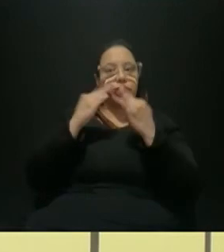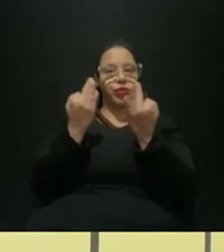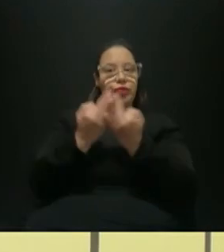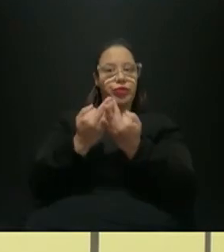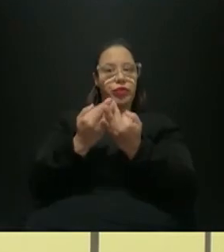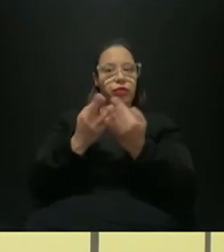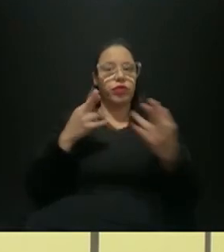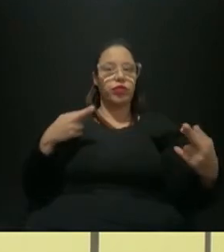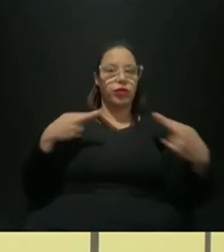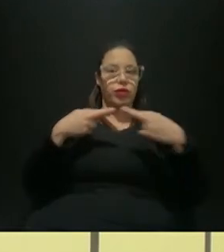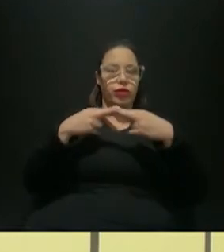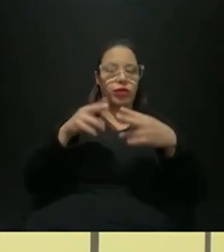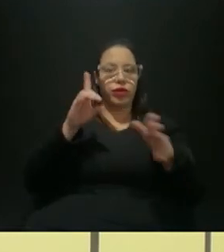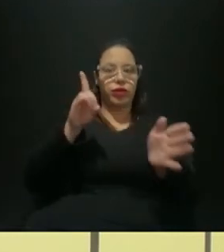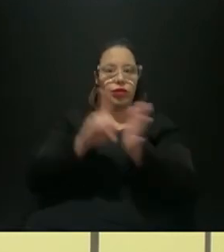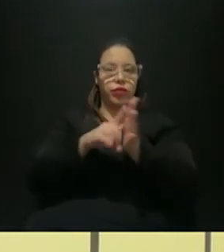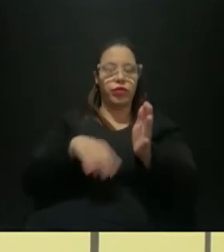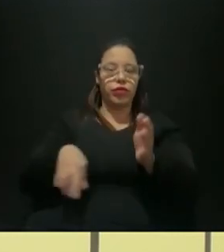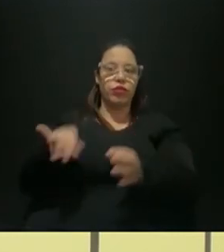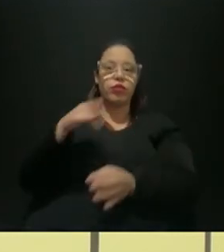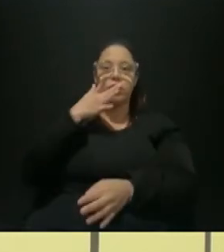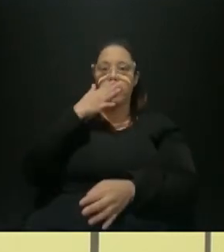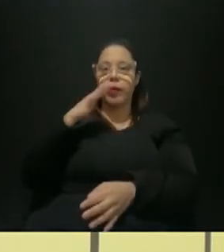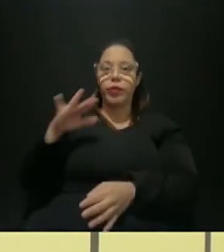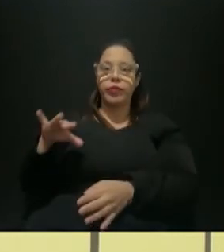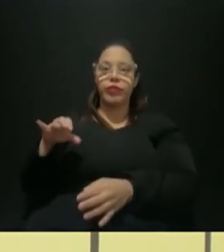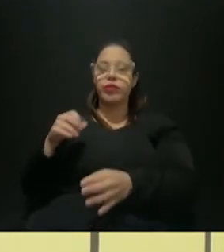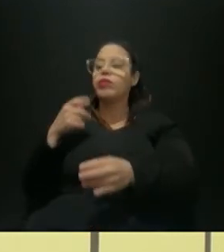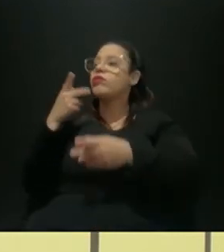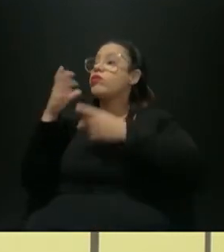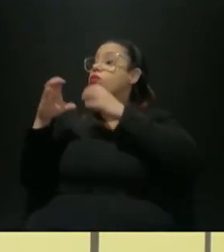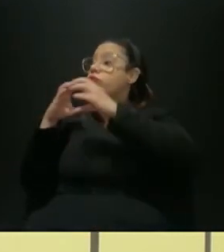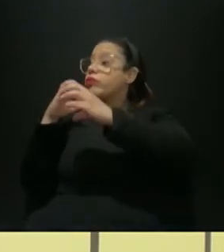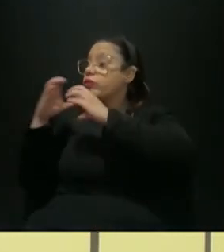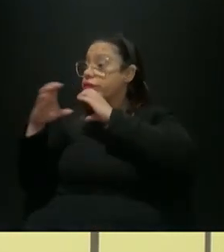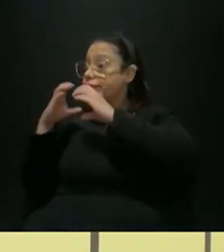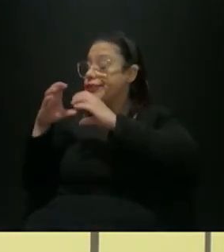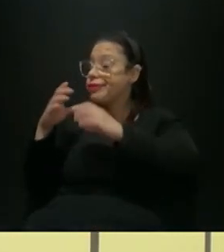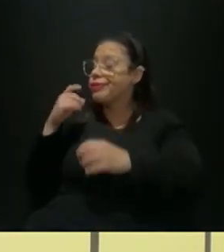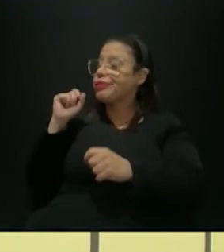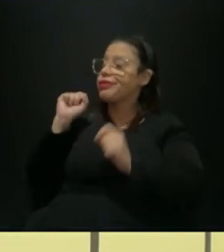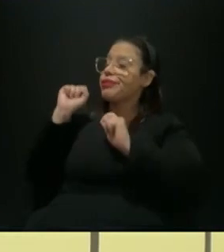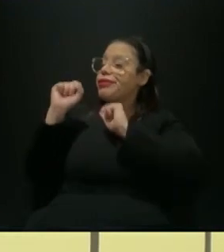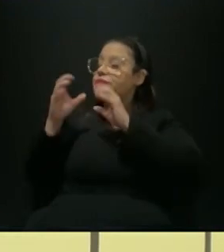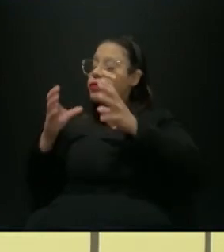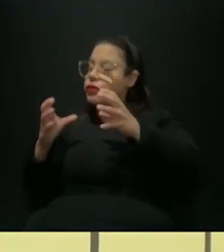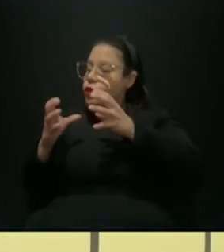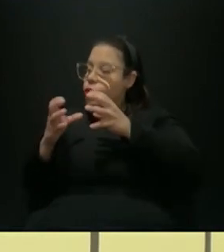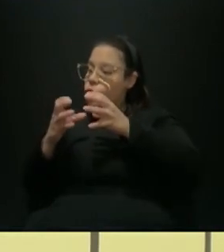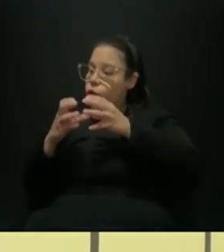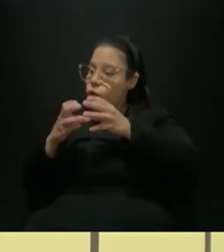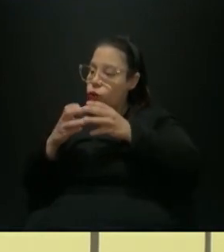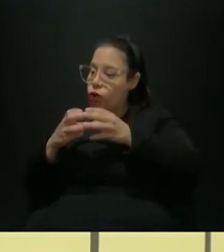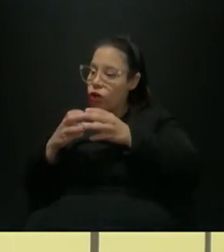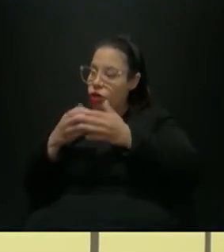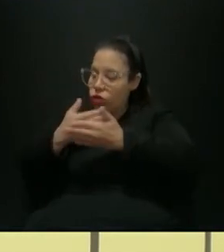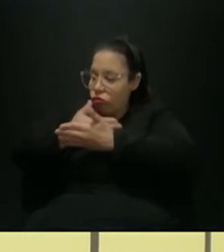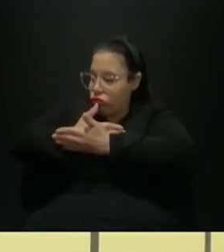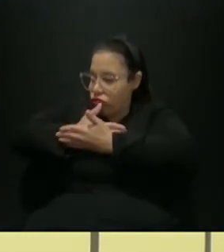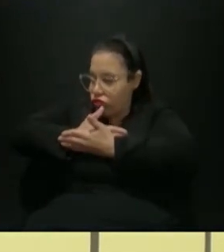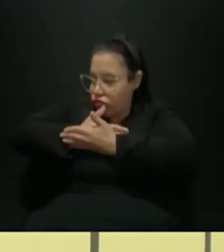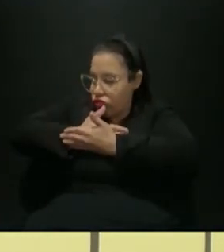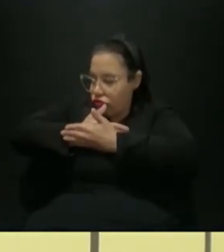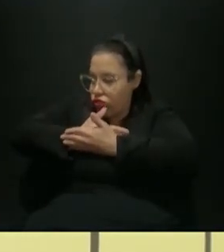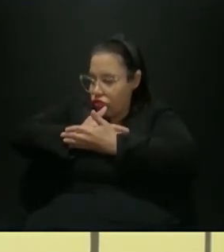com a criança, ela vai conversar com a criança sobre o acolhimento. Seja um bebezinho, seja uma criança